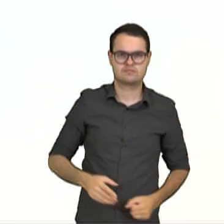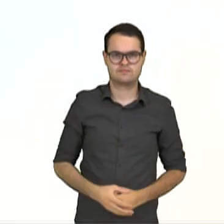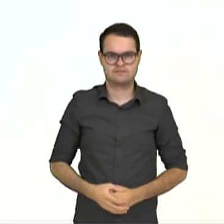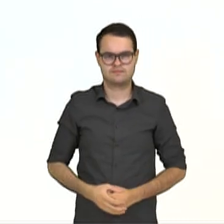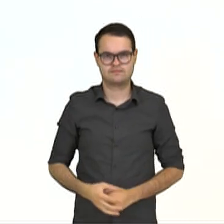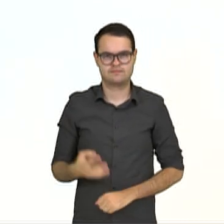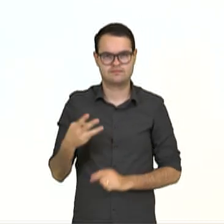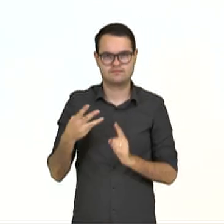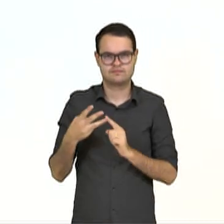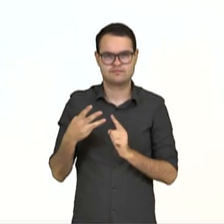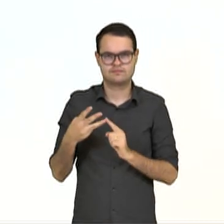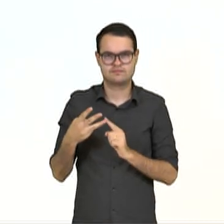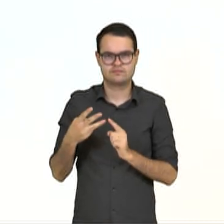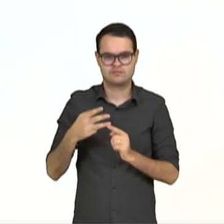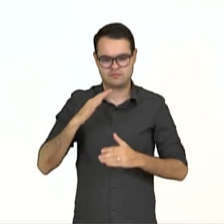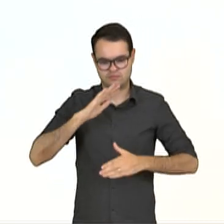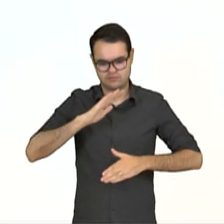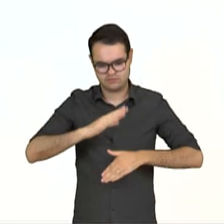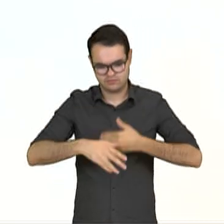de